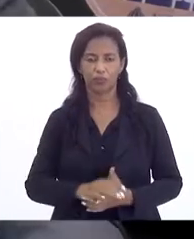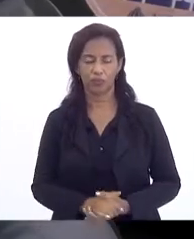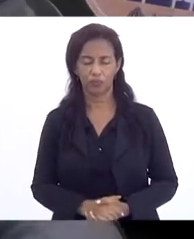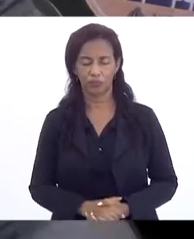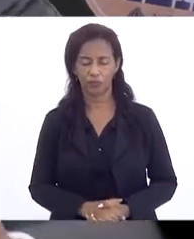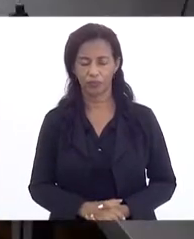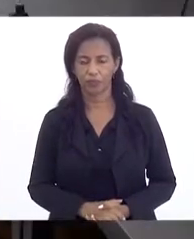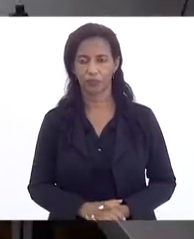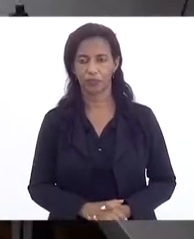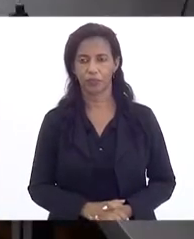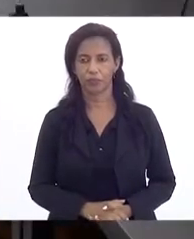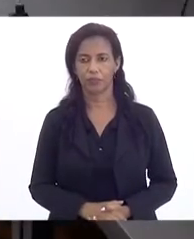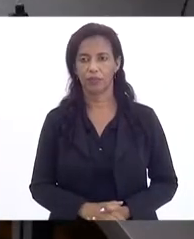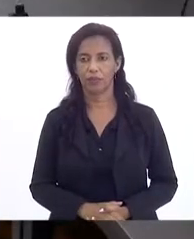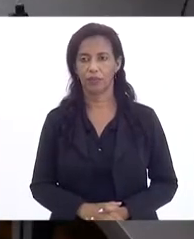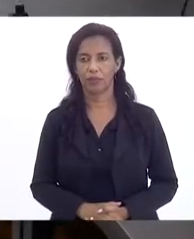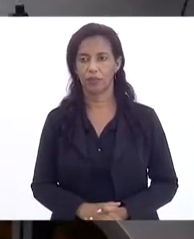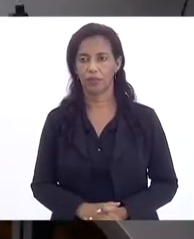presidente.